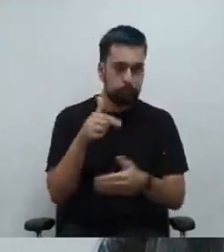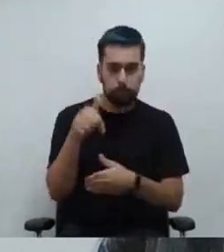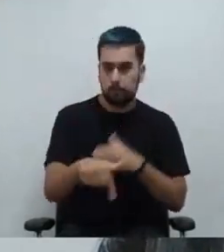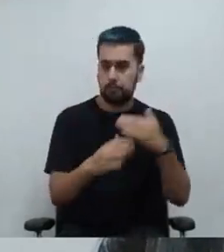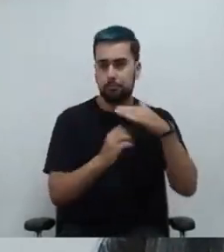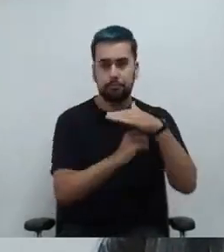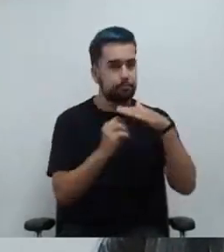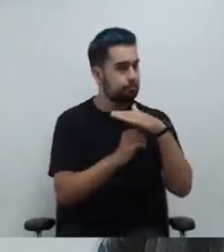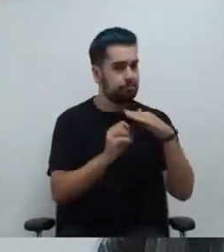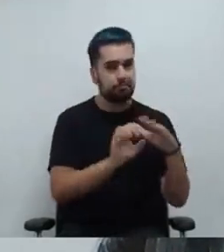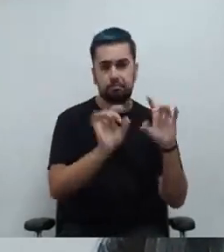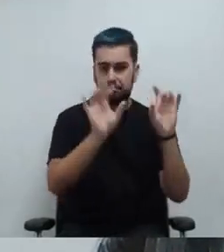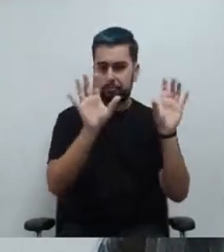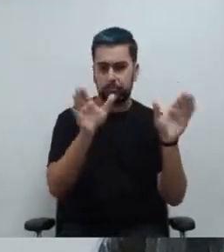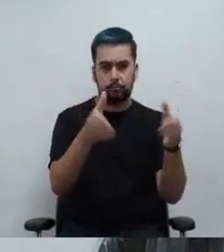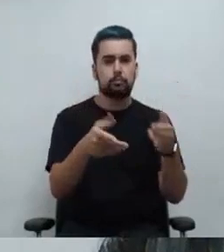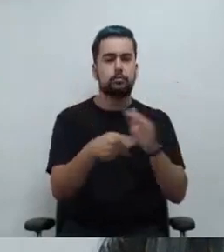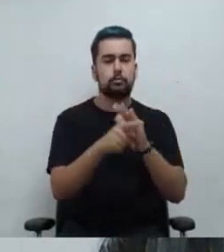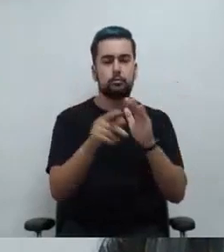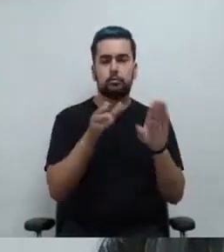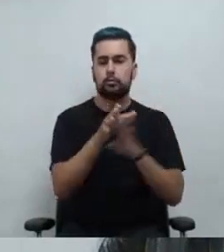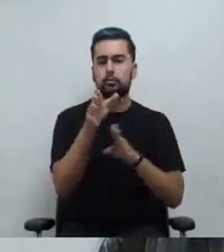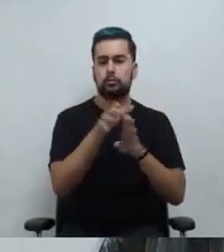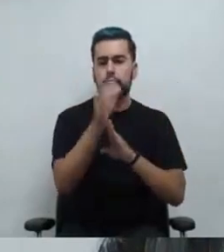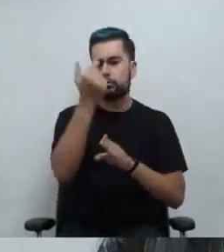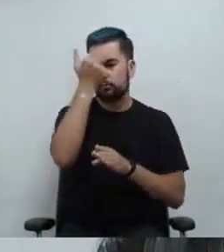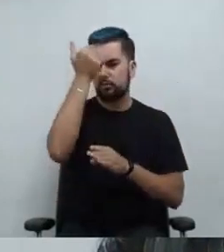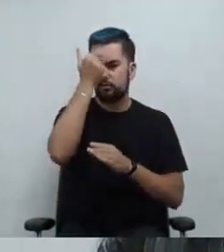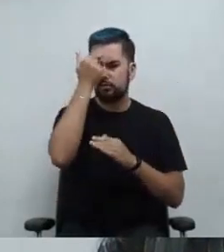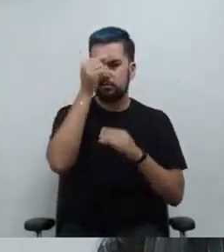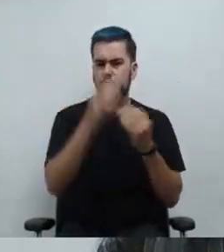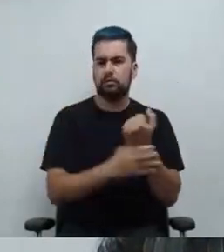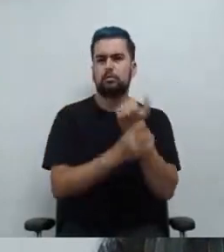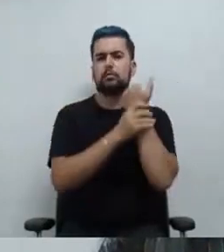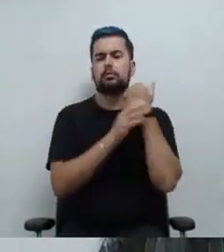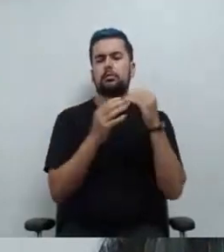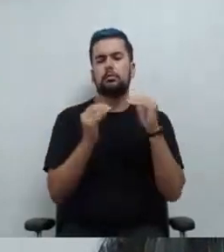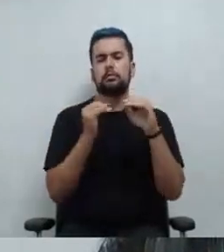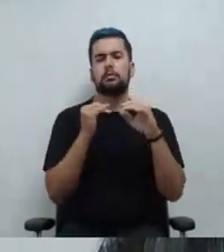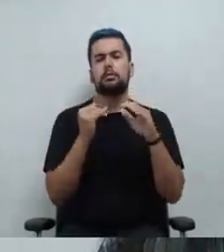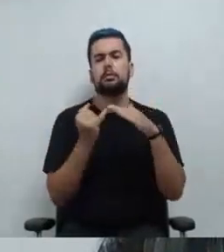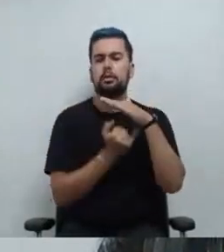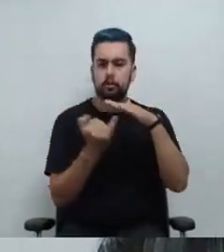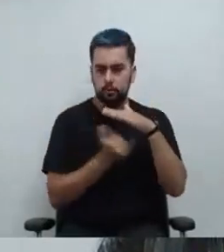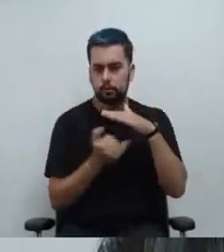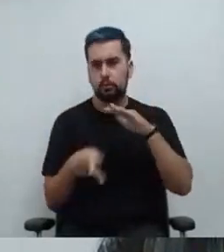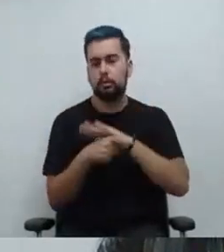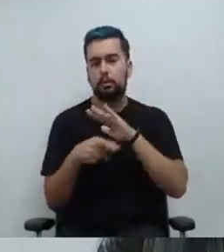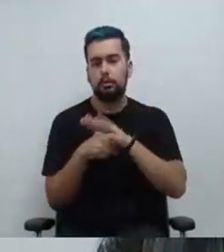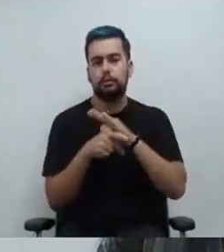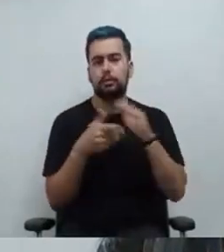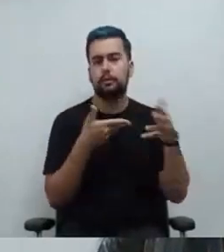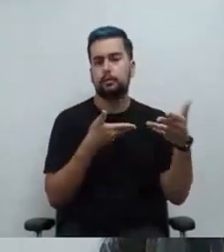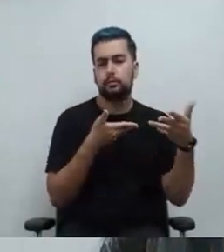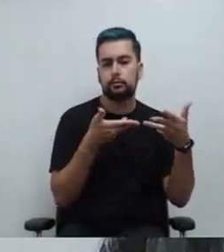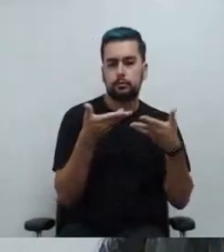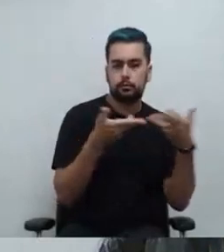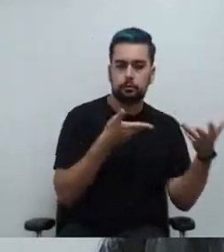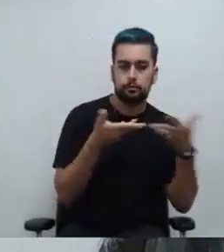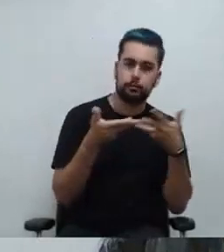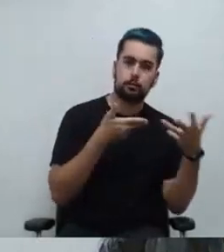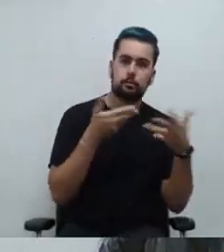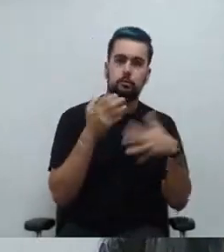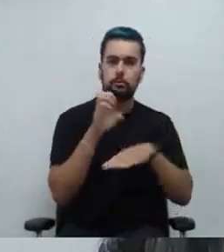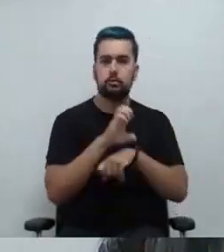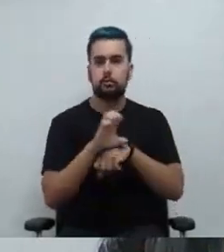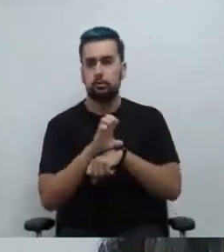da gestão orientado para pensar a segurança institucional de defensoras, defensores, servidoras, servidores, estagiárias,